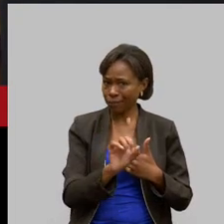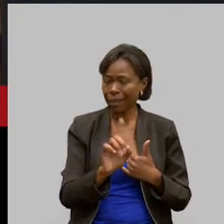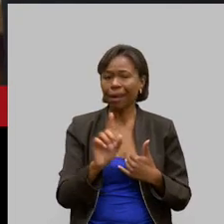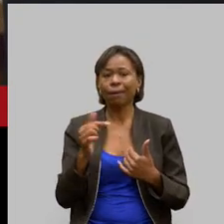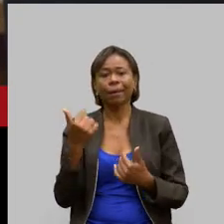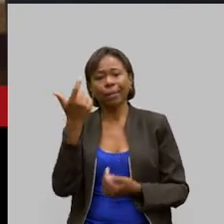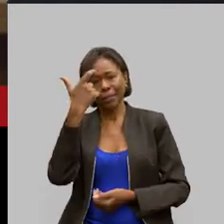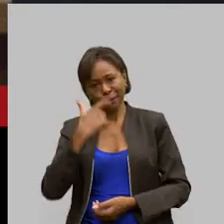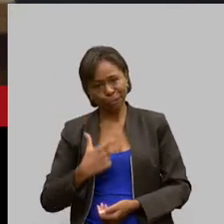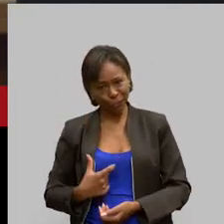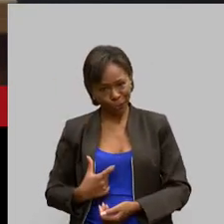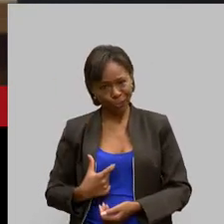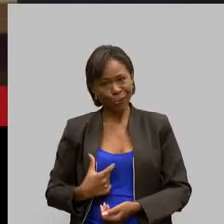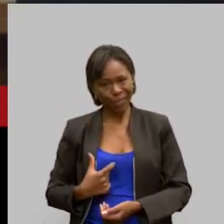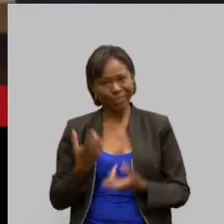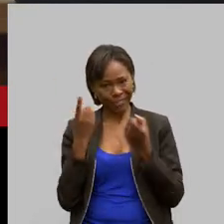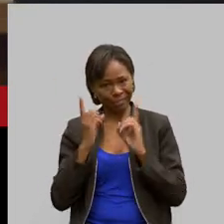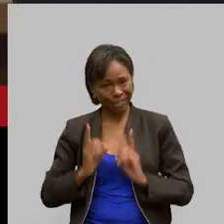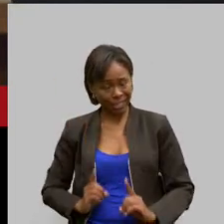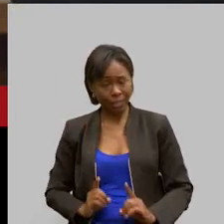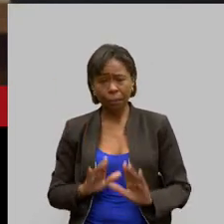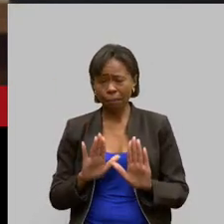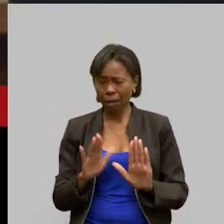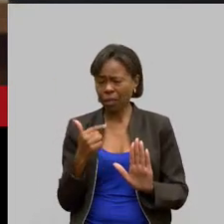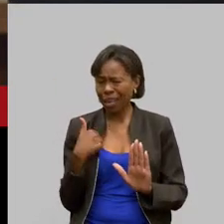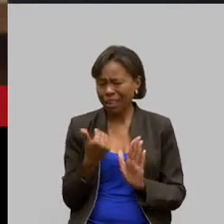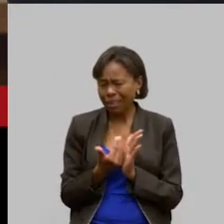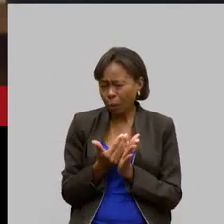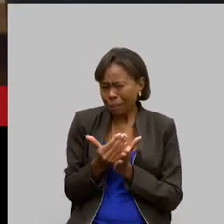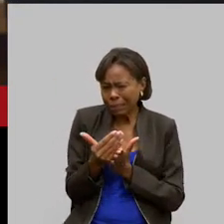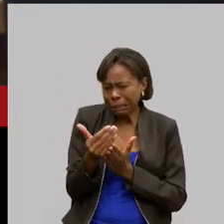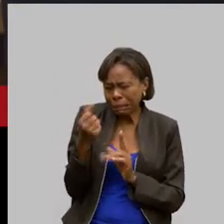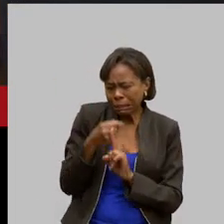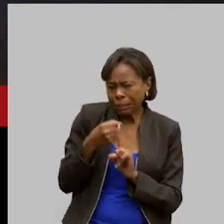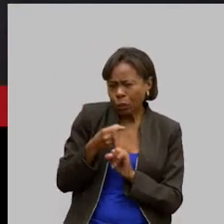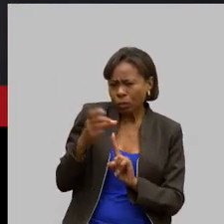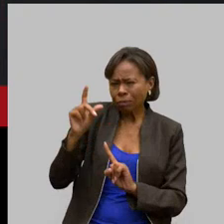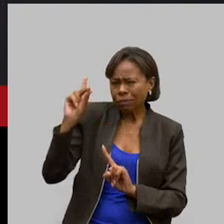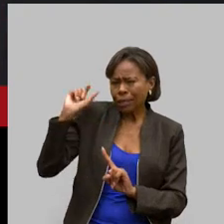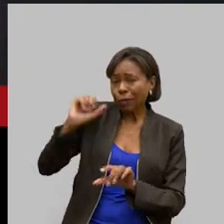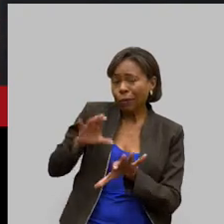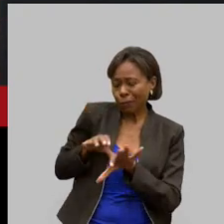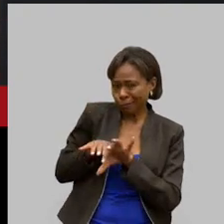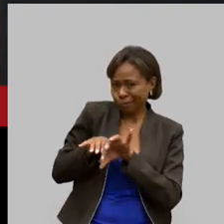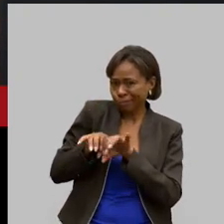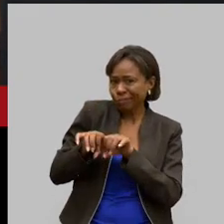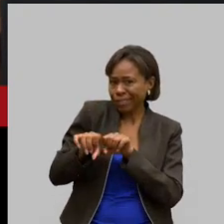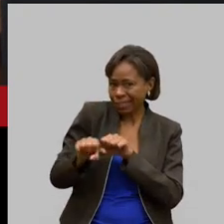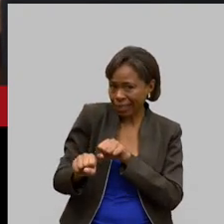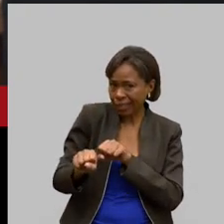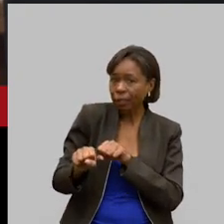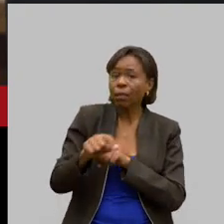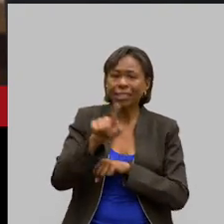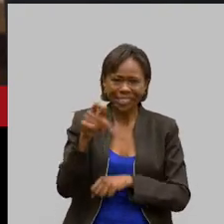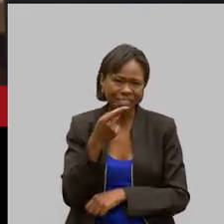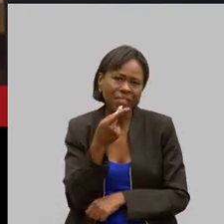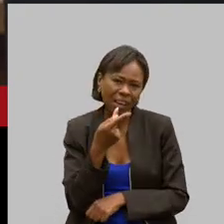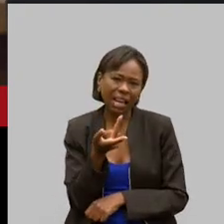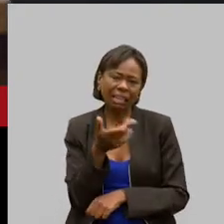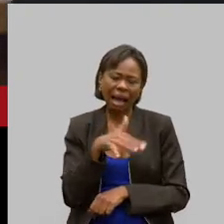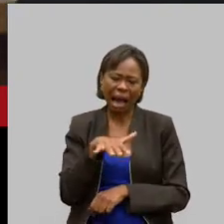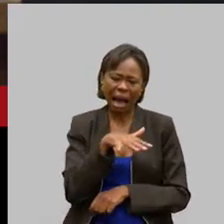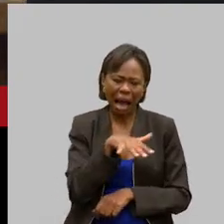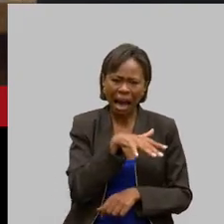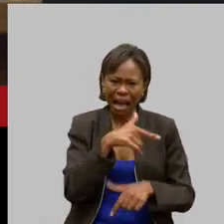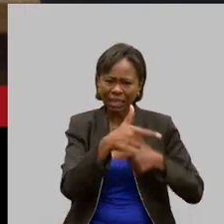deficiência mas minha luta começou bem no início quando eu formei eh vocês falam tanto de mercado de trabalho né e